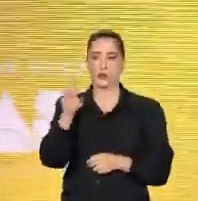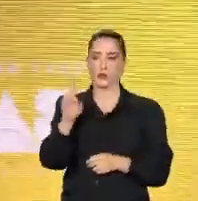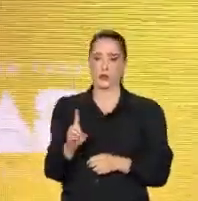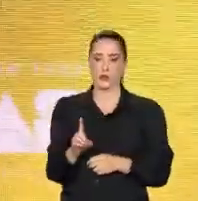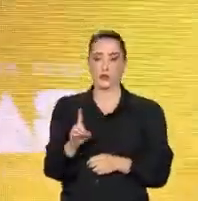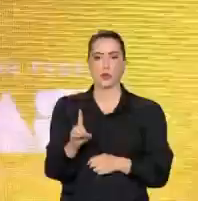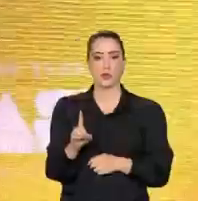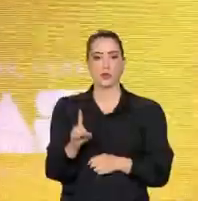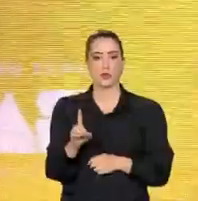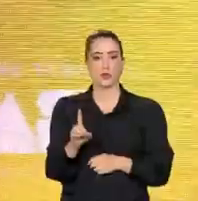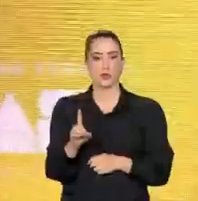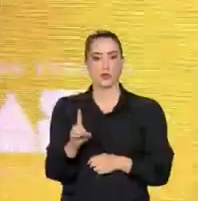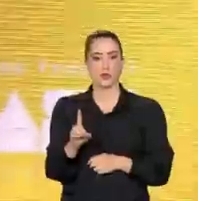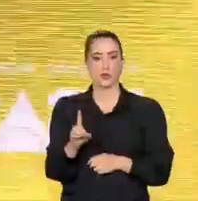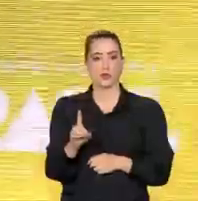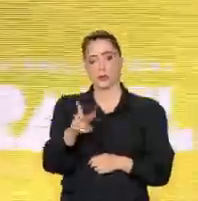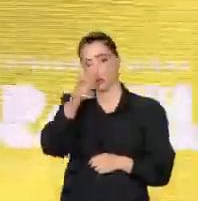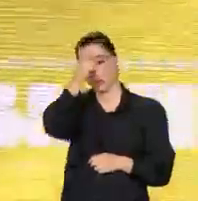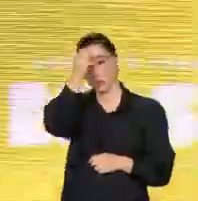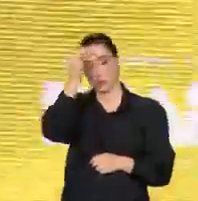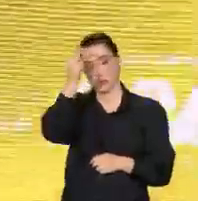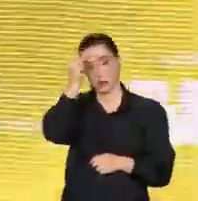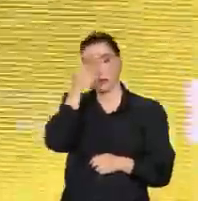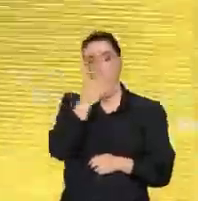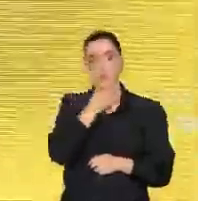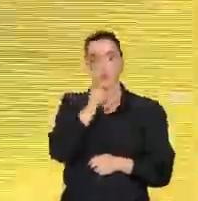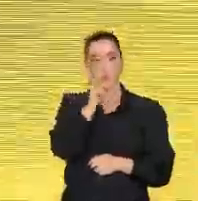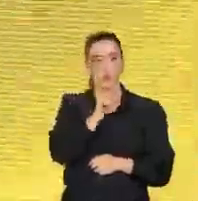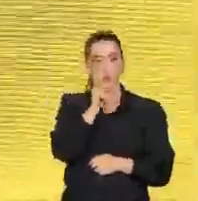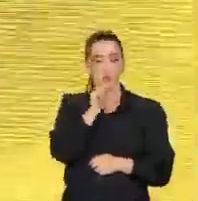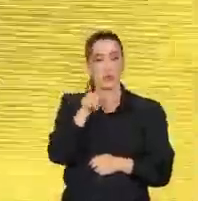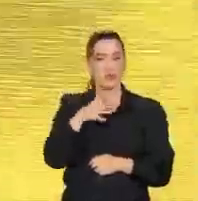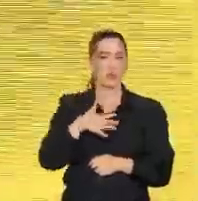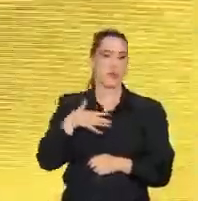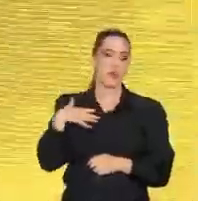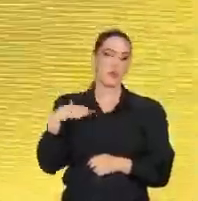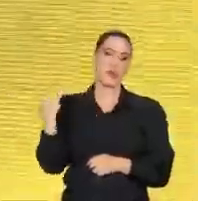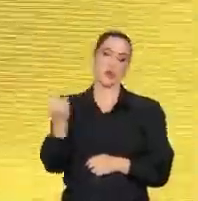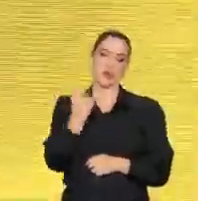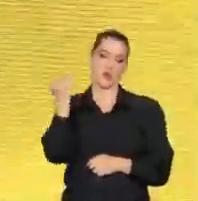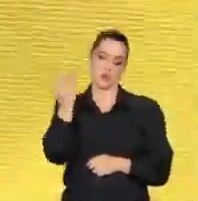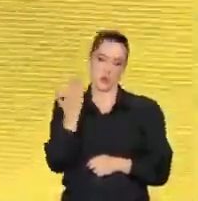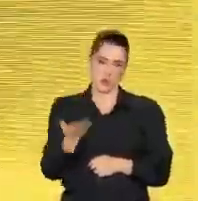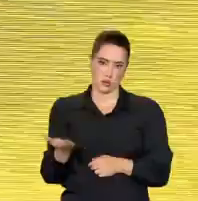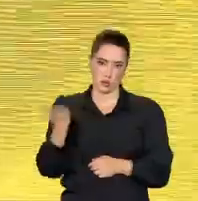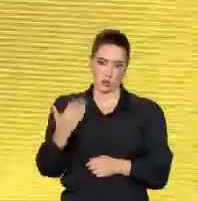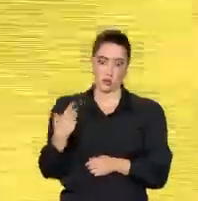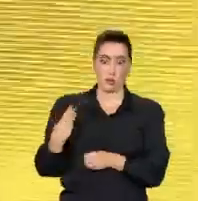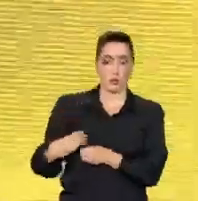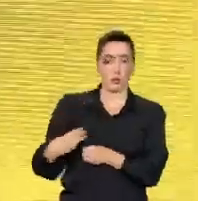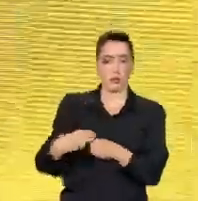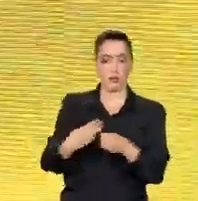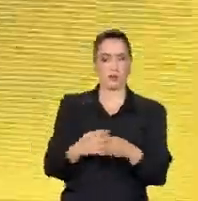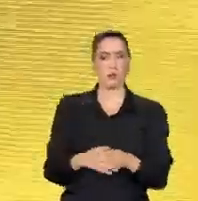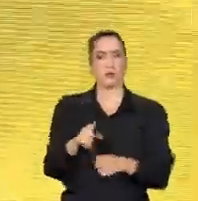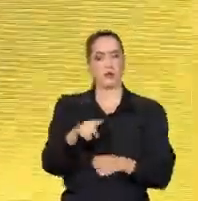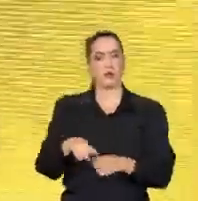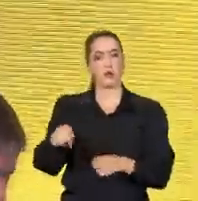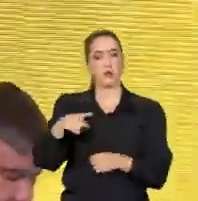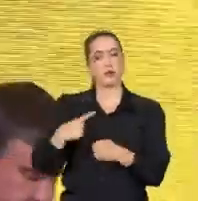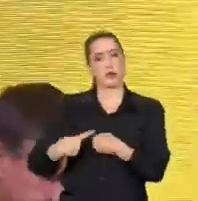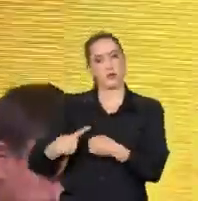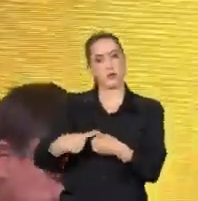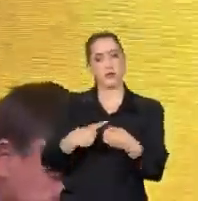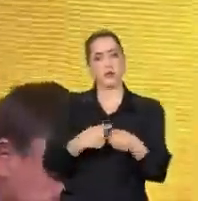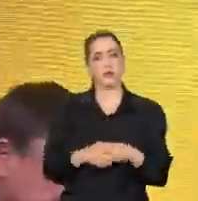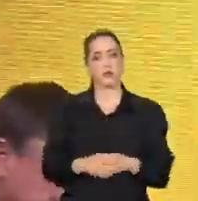diretores, prefeitos, prefeitas, isso é um orgulho tão grande para o município, para a cidade.